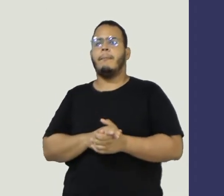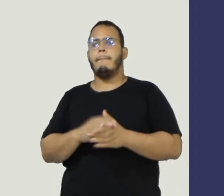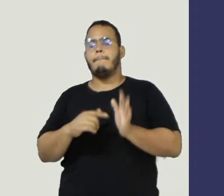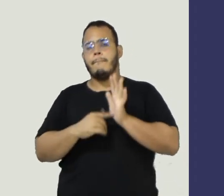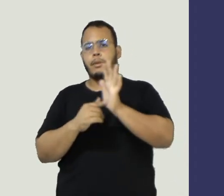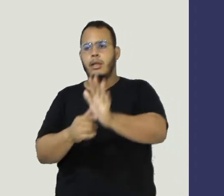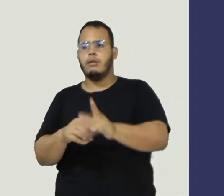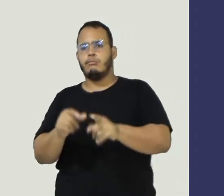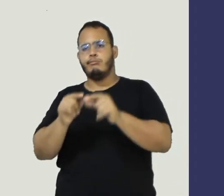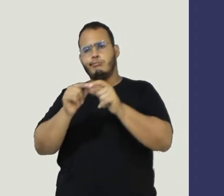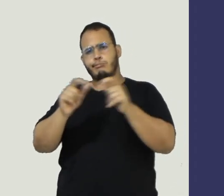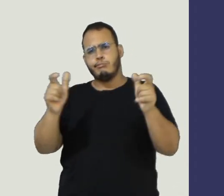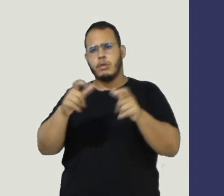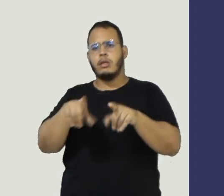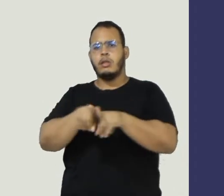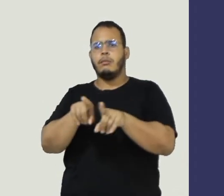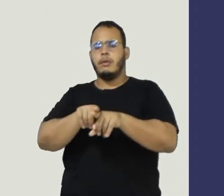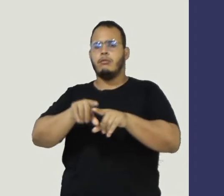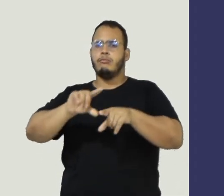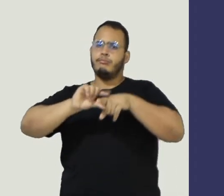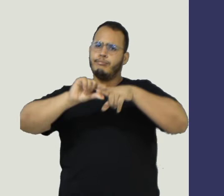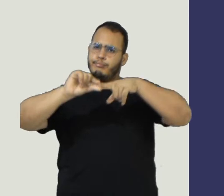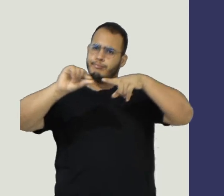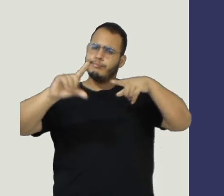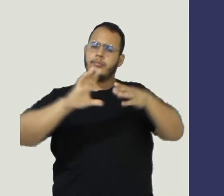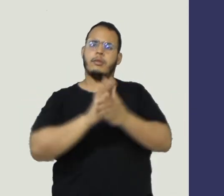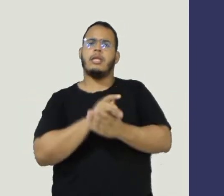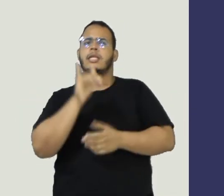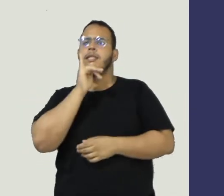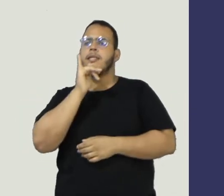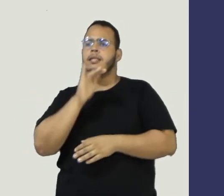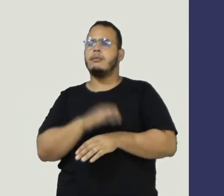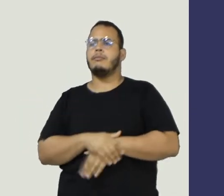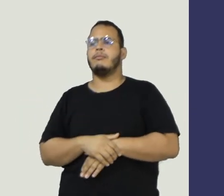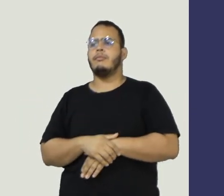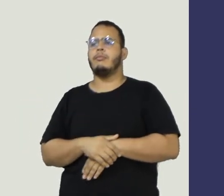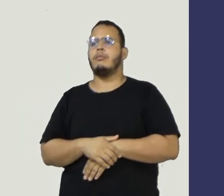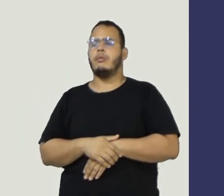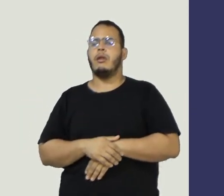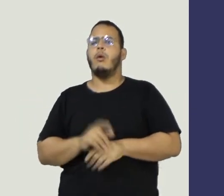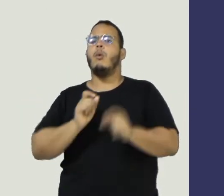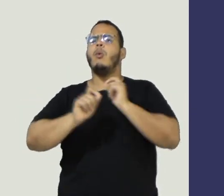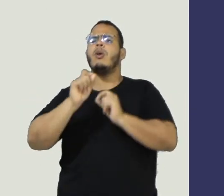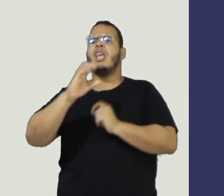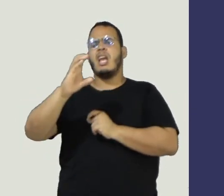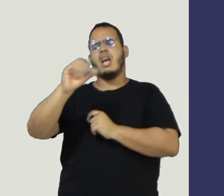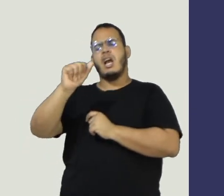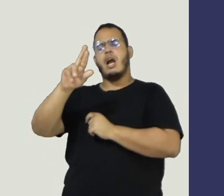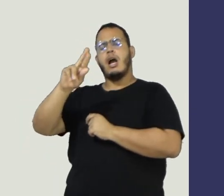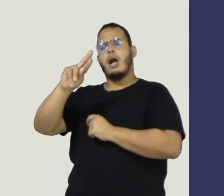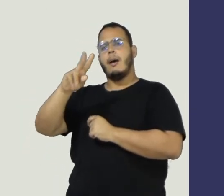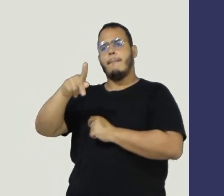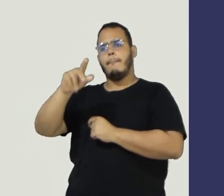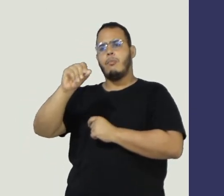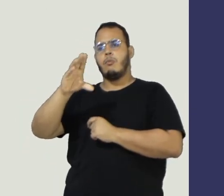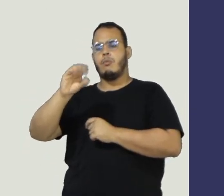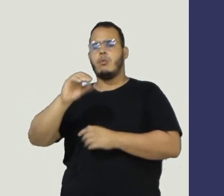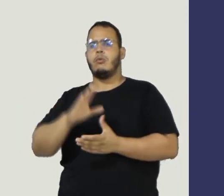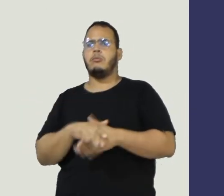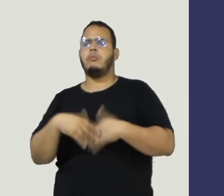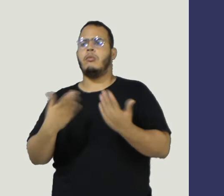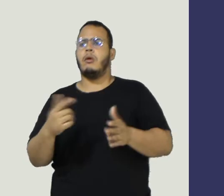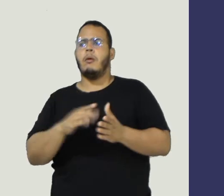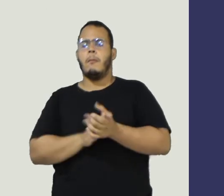Basicamente no seu comprimento, largura e espessura. Exemplo muito comum, o carpo. O que é esse carpo? São aí, ó, os ossos